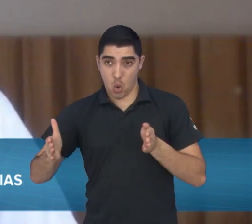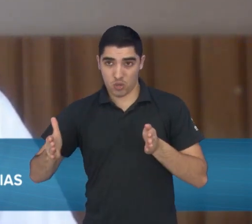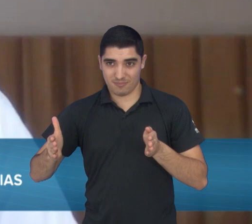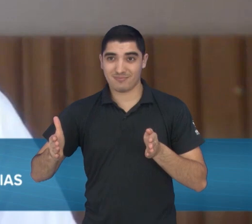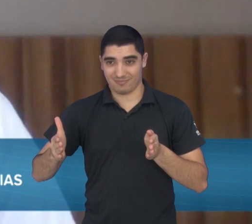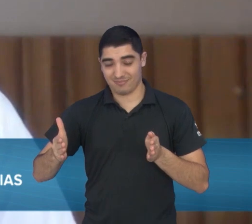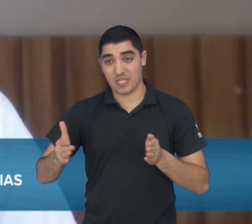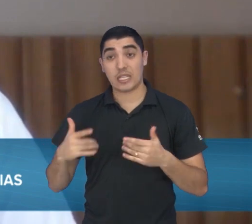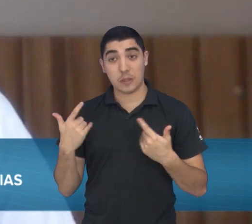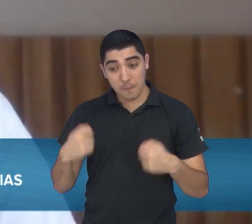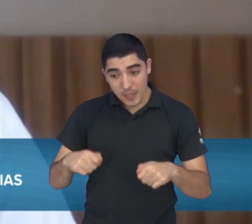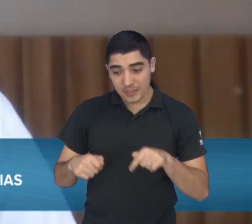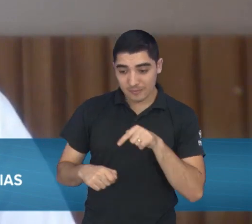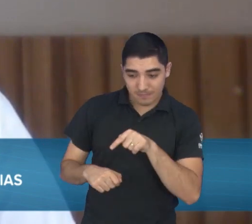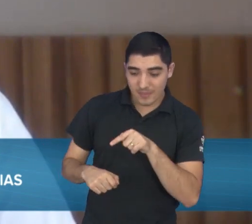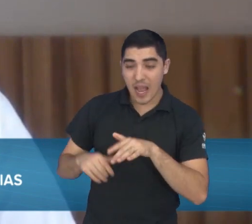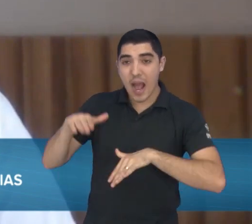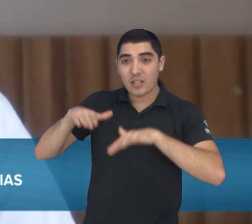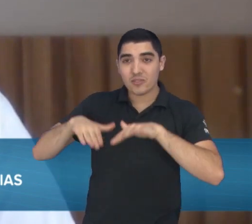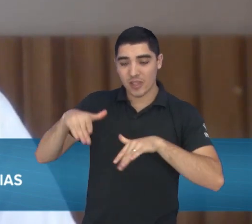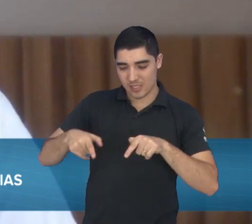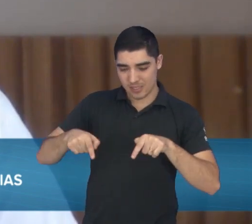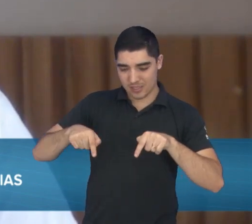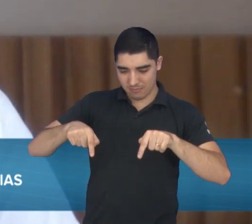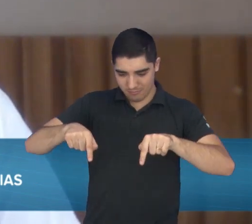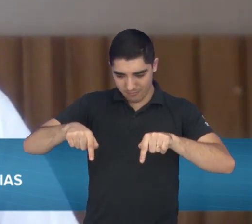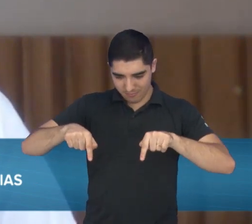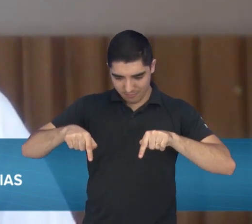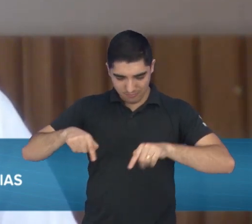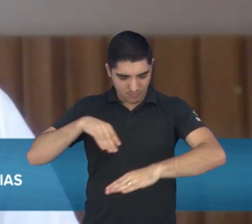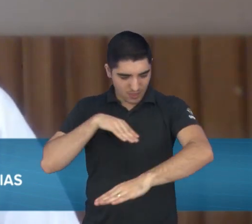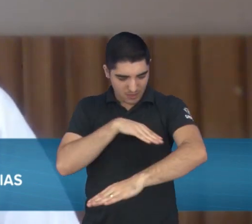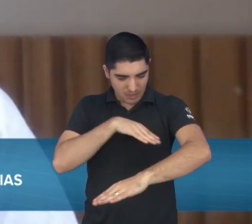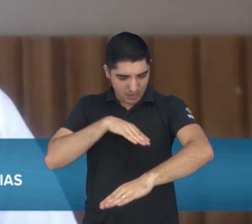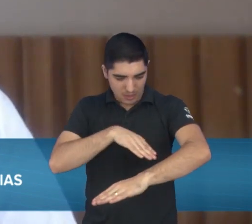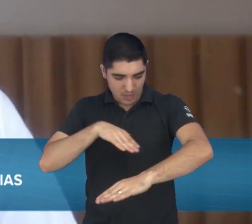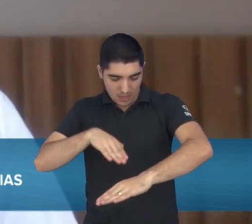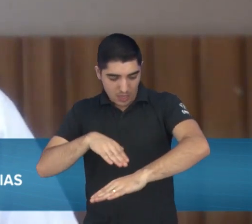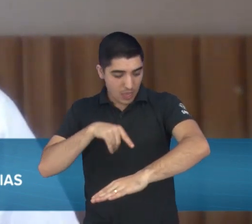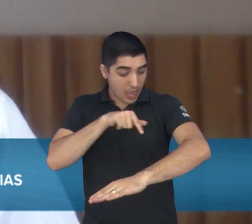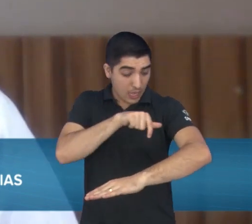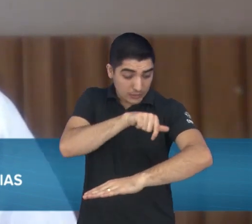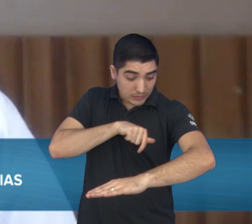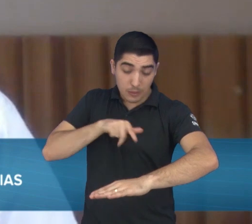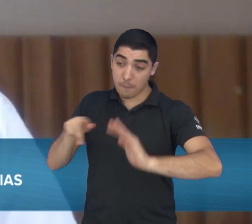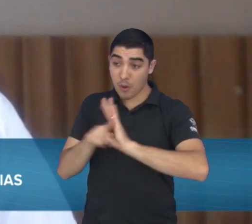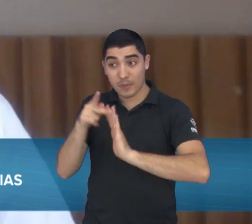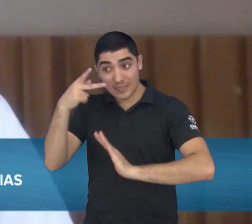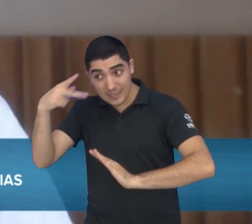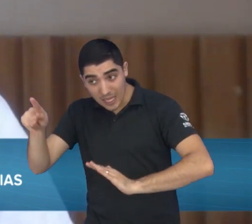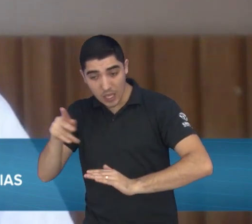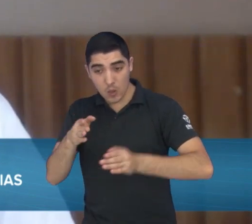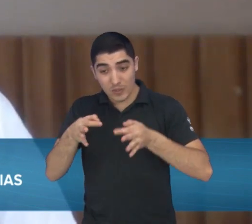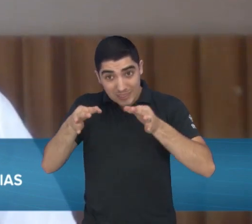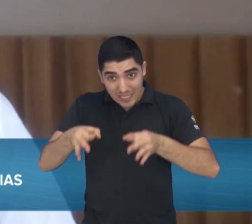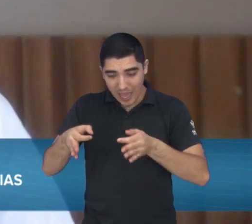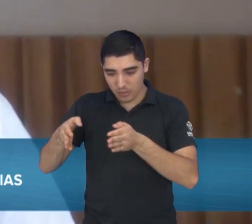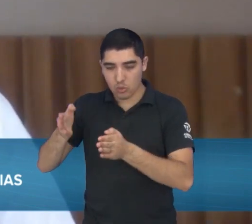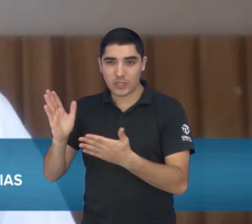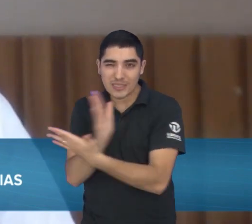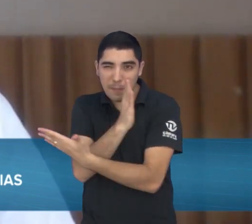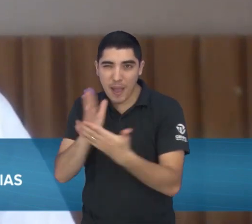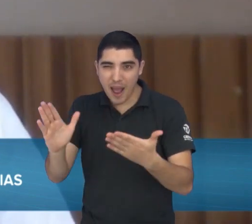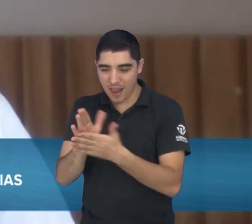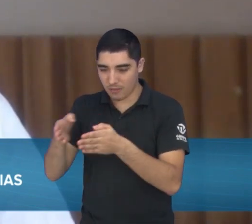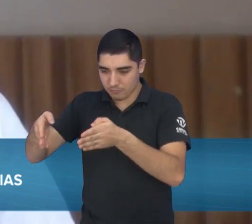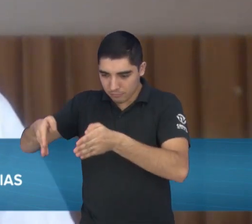toda de ocupar a vaga de garagem, de não ultrapassar o limite. E a atenção por parte de todos, né? Porque, como bem